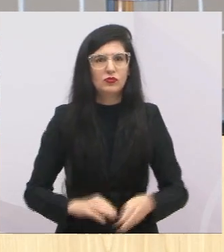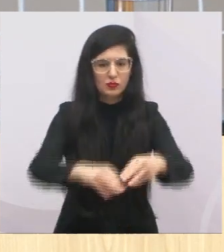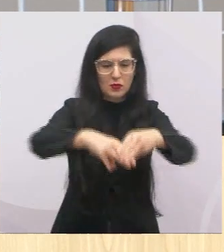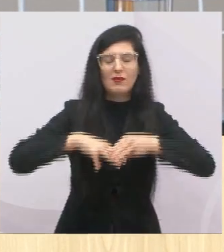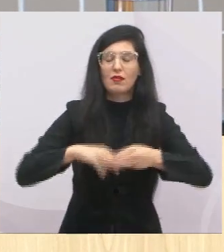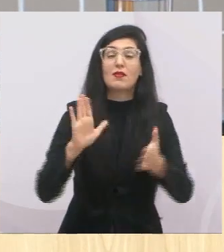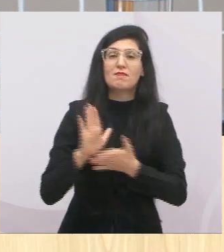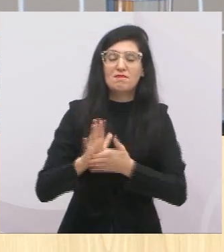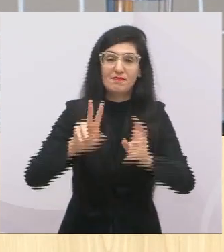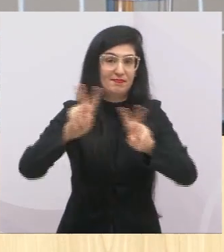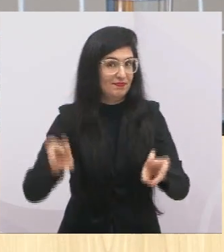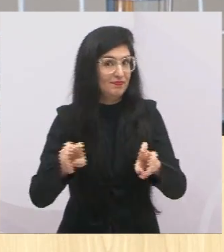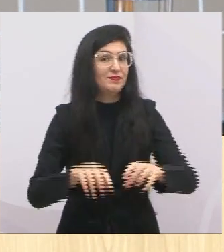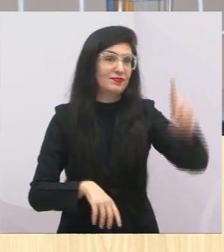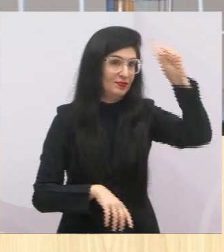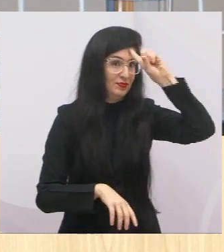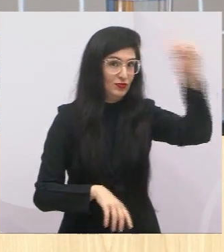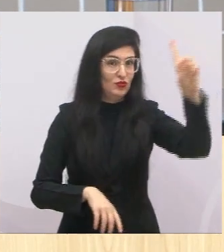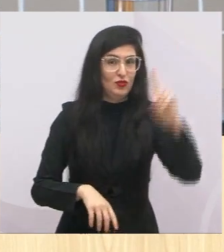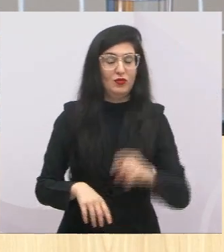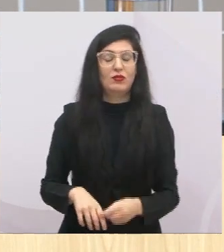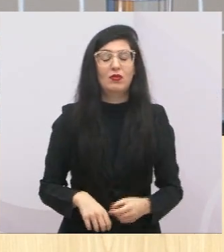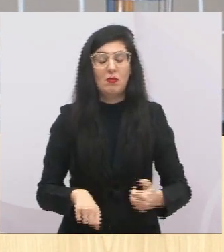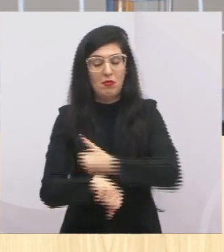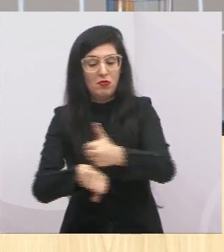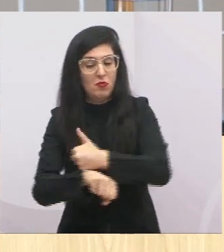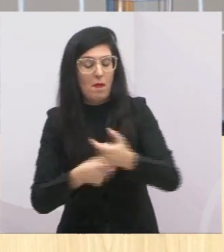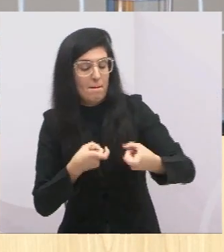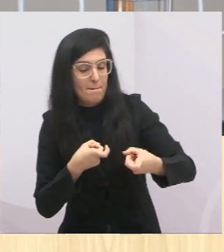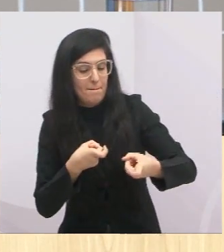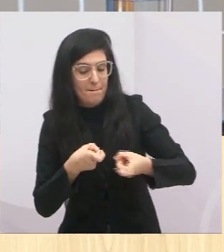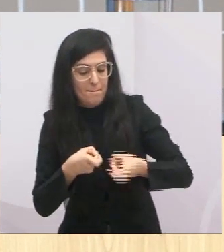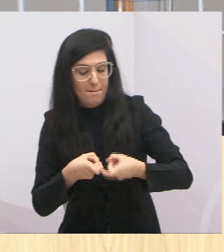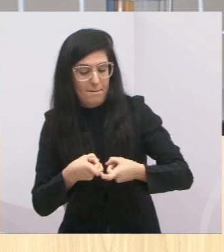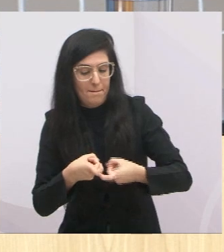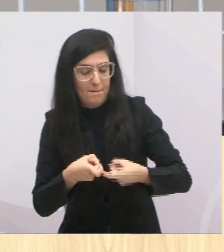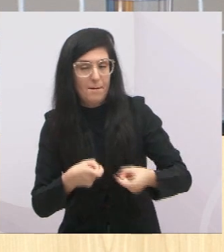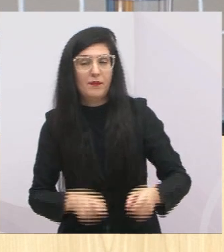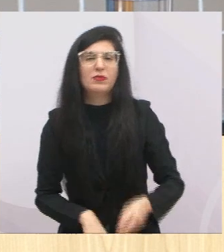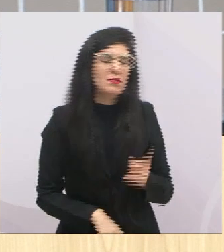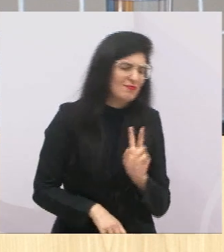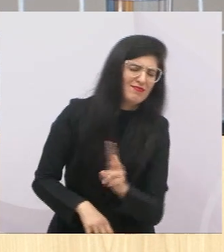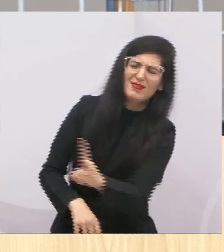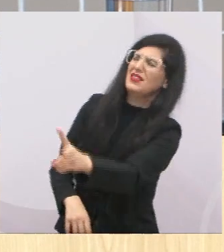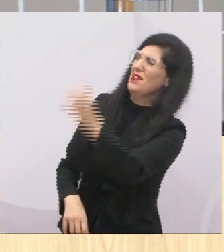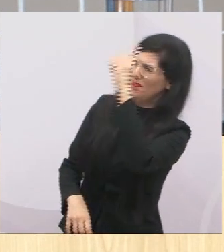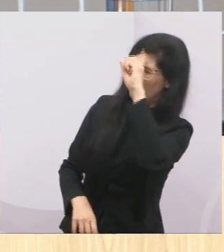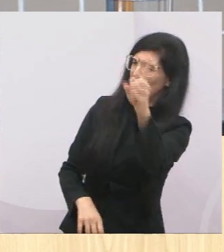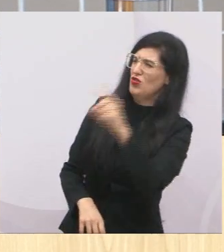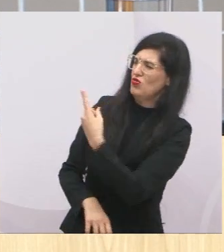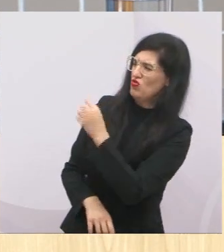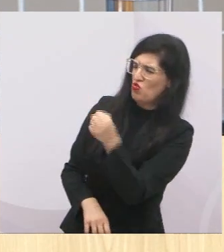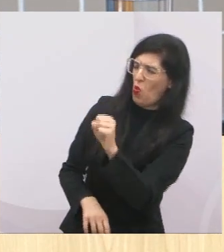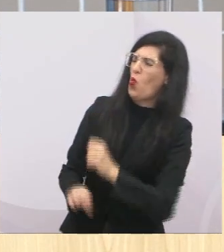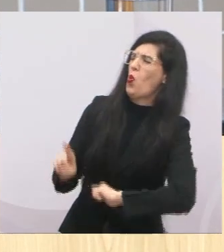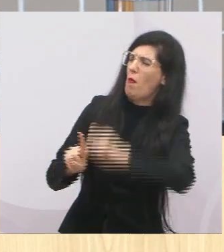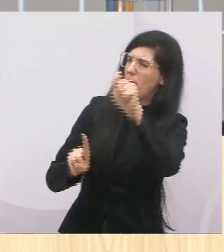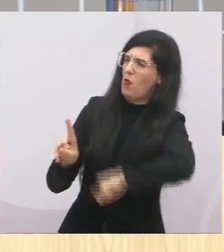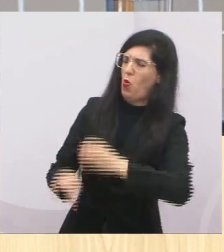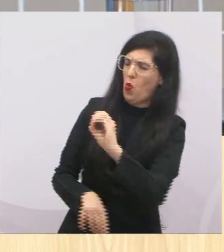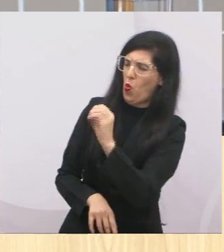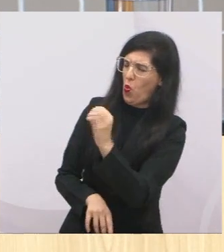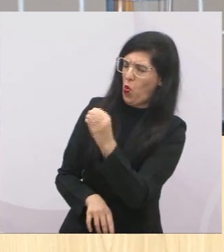moção comemorativa ao Dia do Médico, celebrado em 18 de outubro.